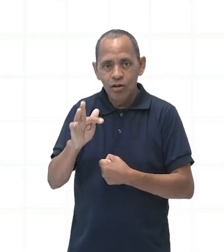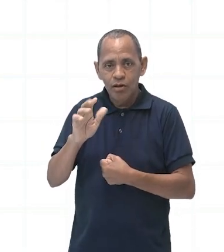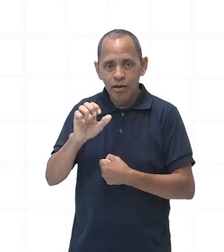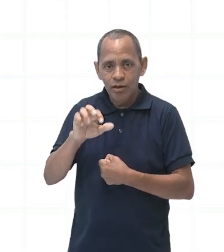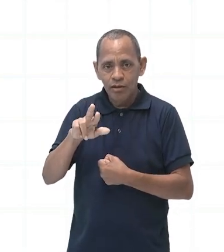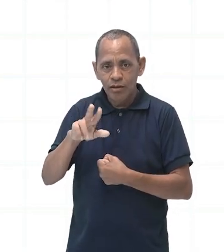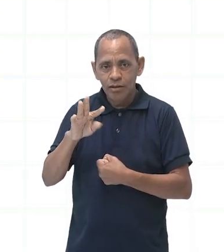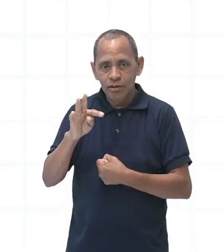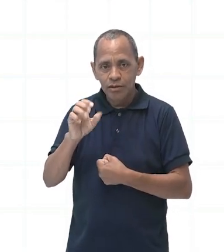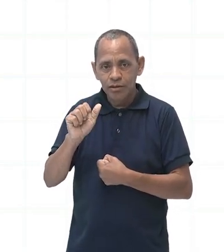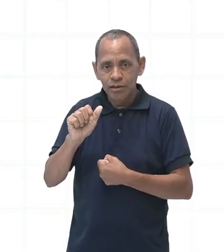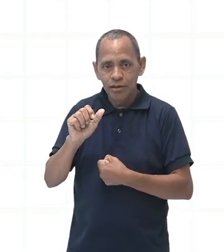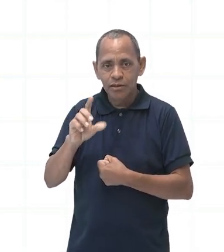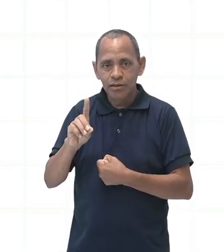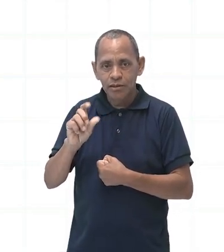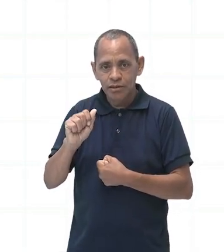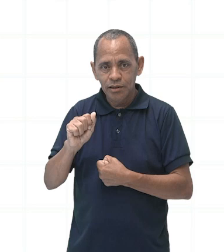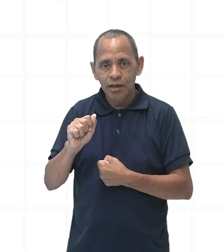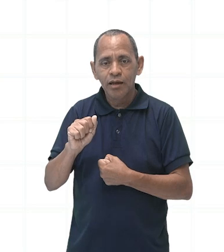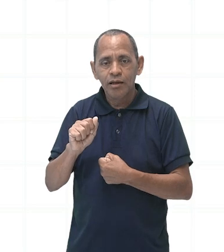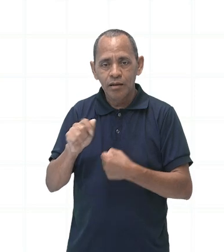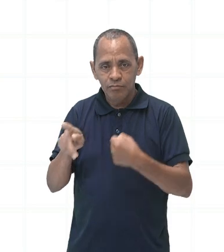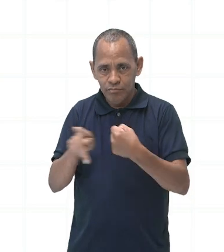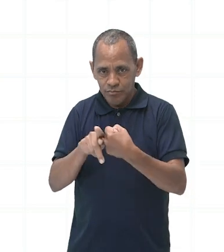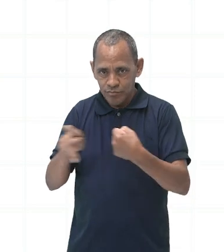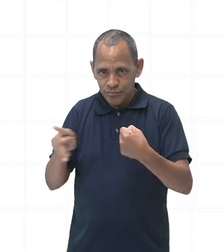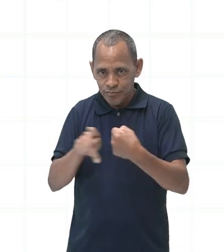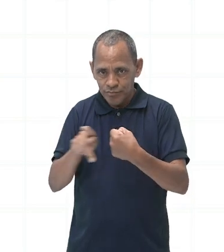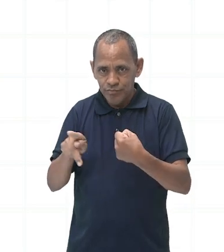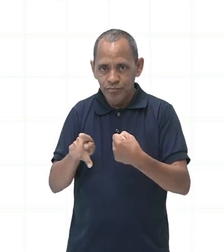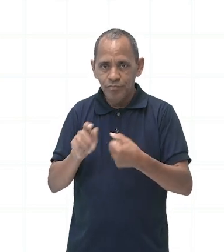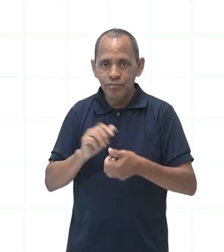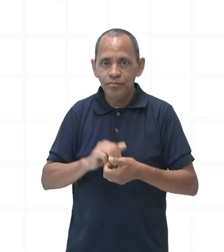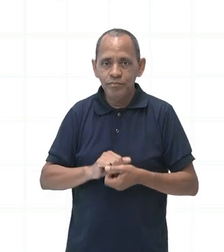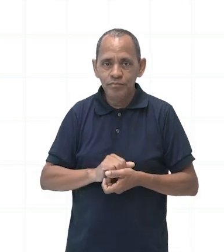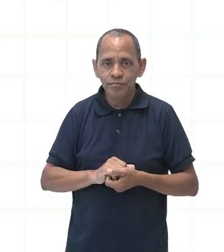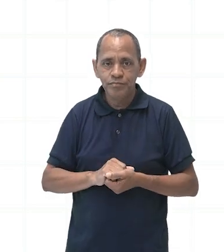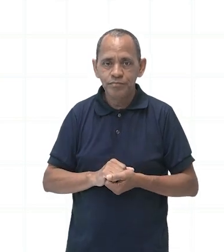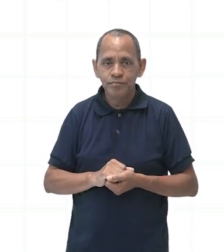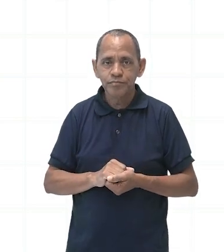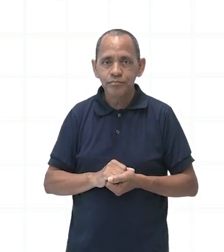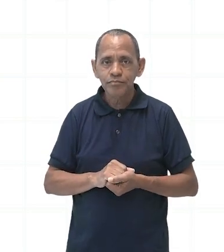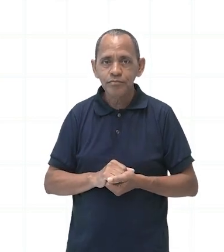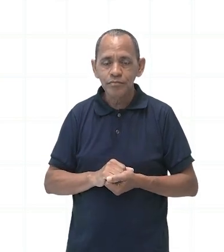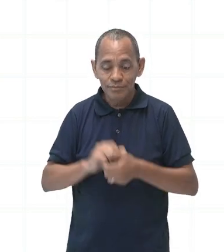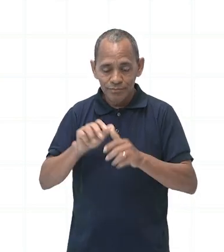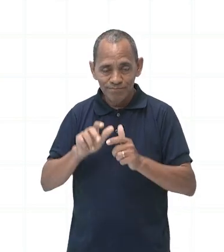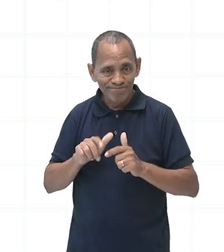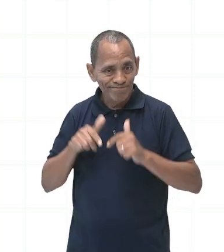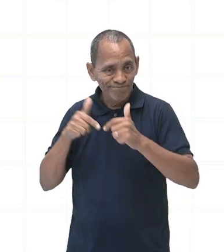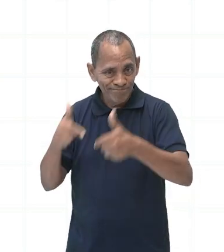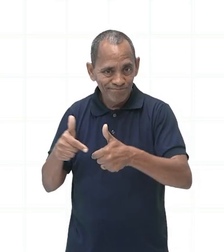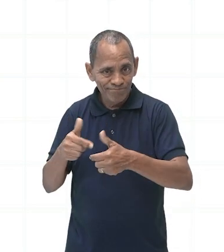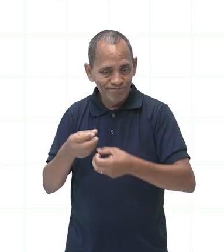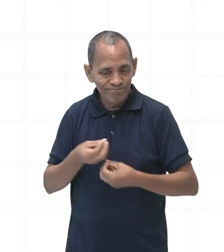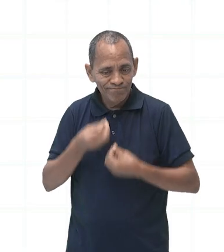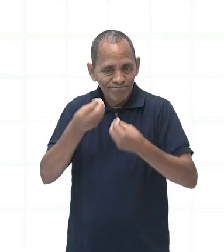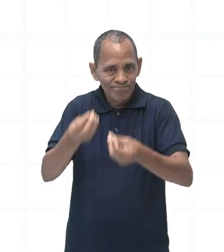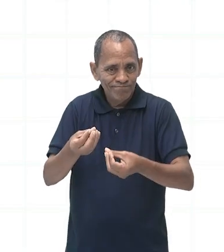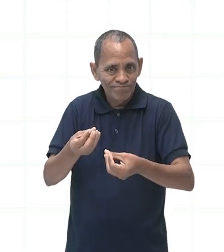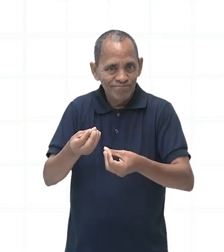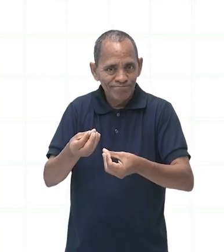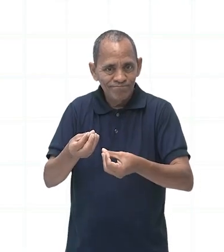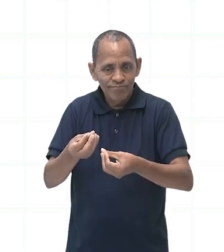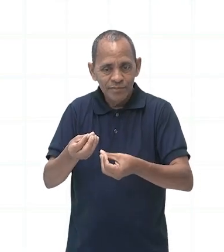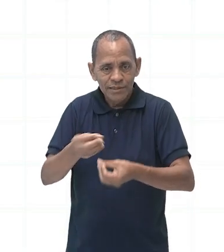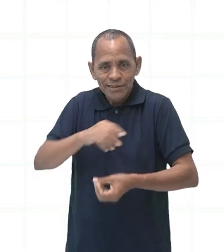meu predicado, correto? Uma vez que eu defino o sujeito, todo o restante é predicado. Concordam comigo que essa